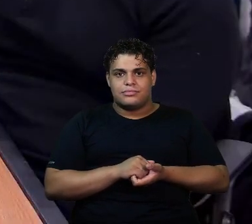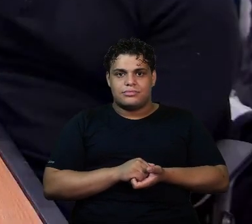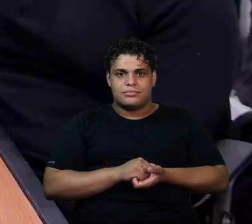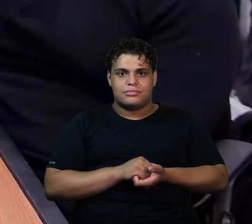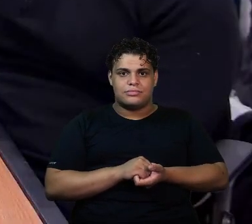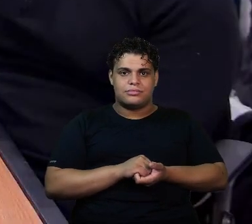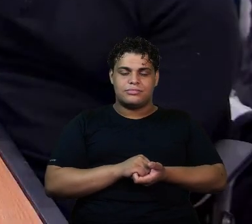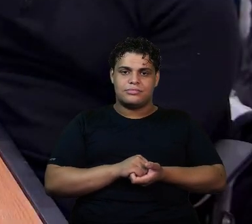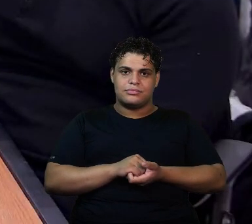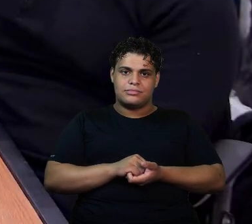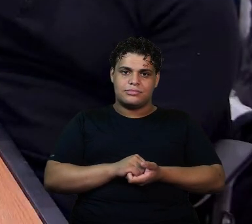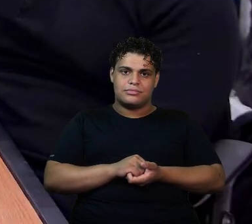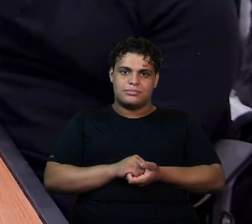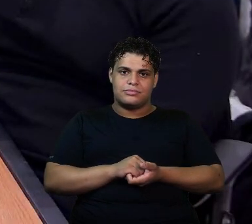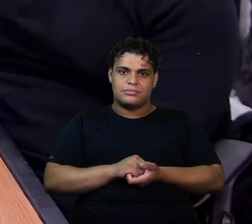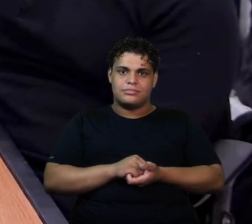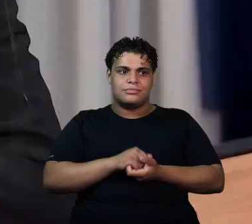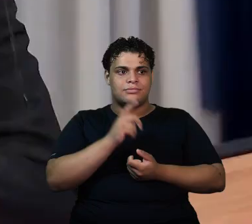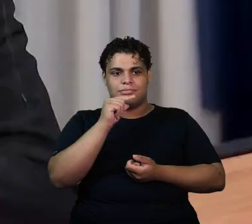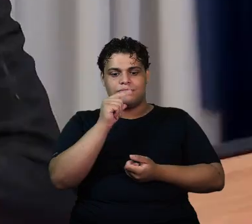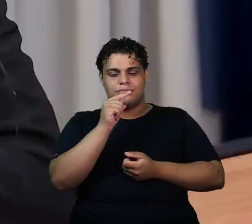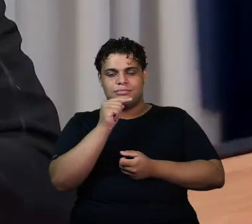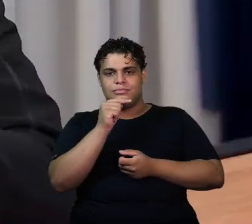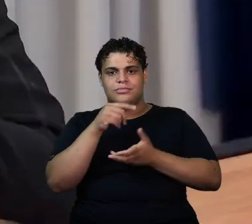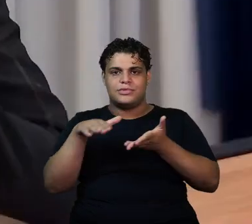o ecossistema dentro dos rios e